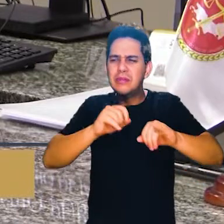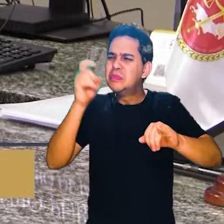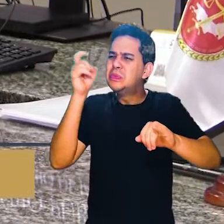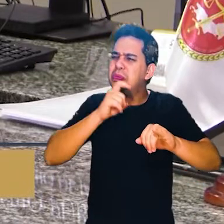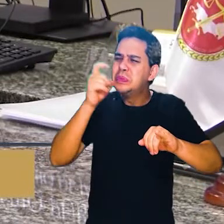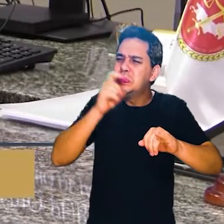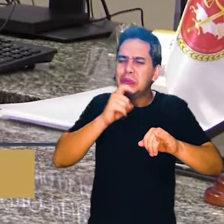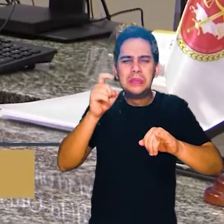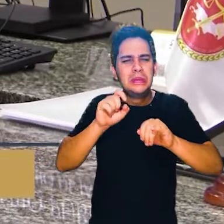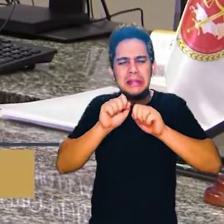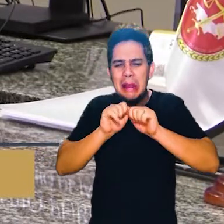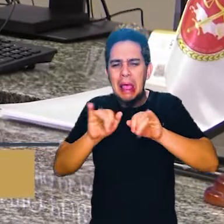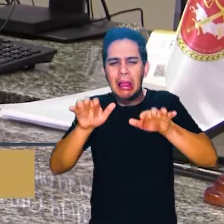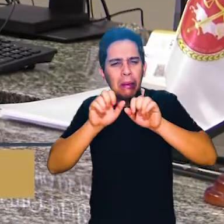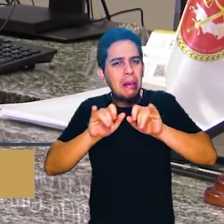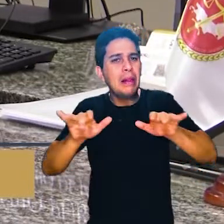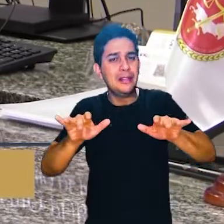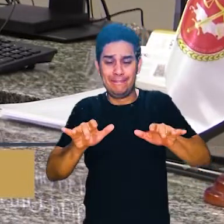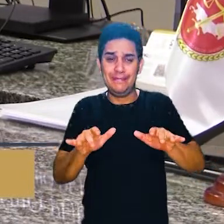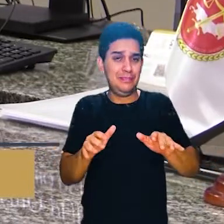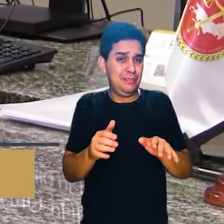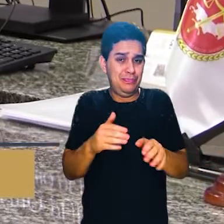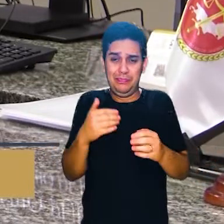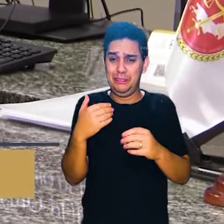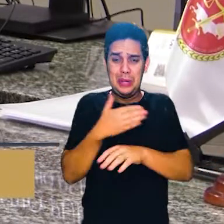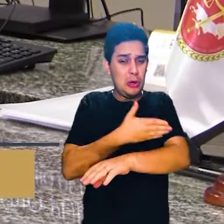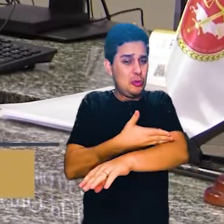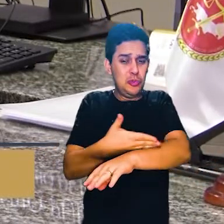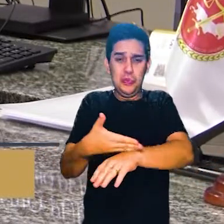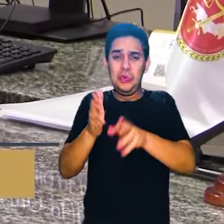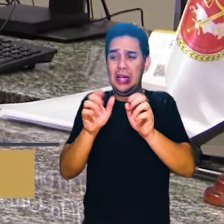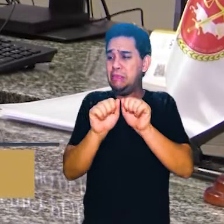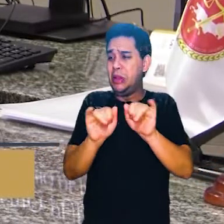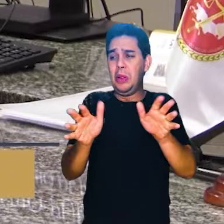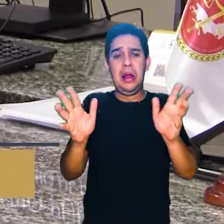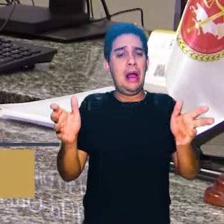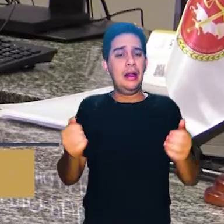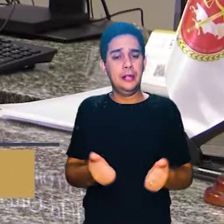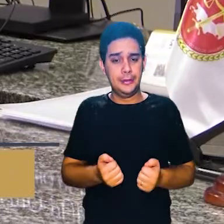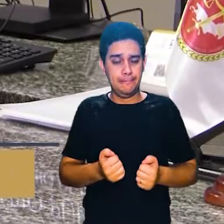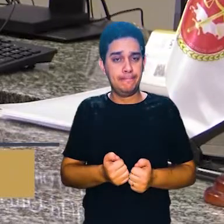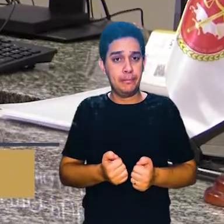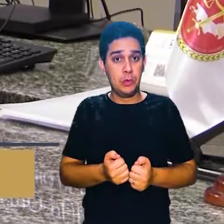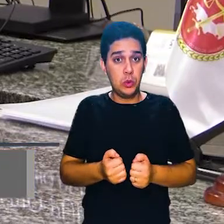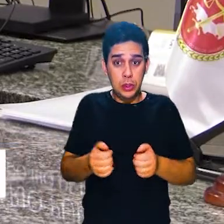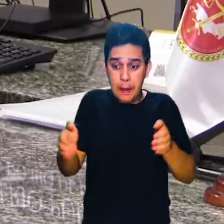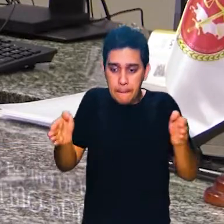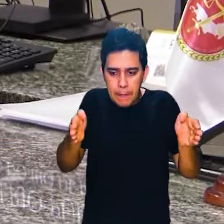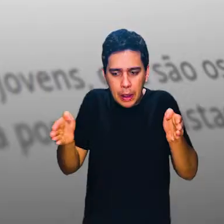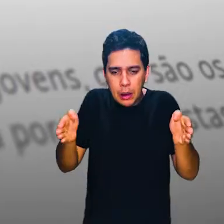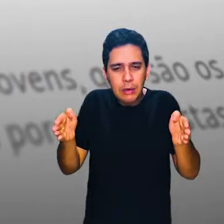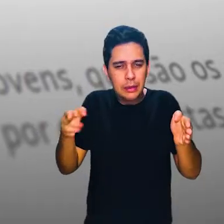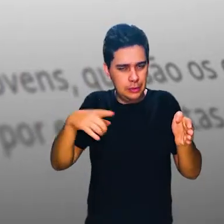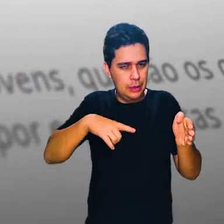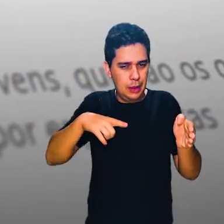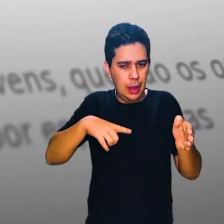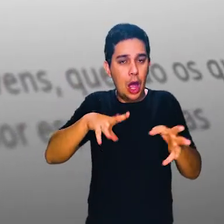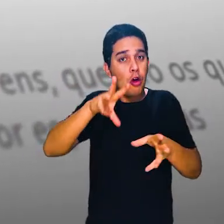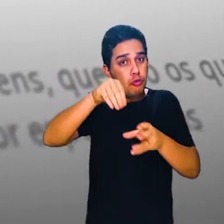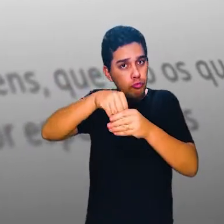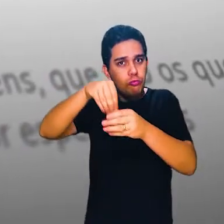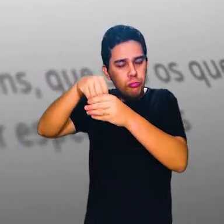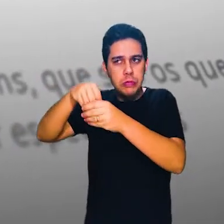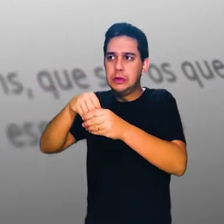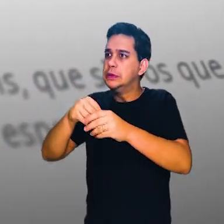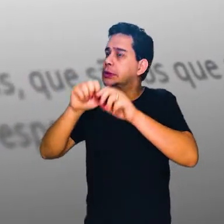período eleitoral, essa preocupação com a divulgação de notícias falsas ganha ainda mais importância devido ao impacto que